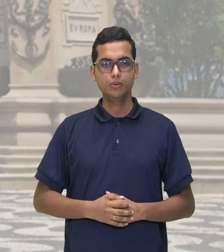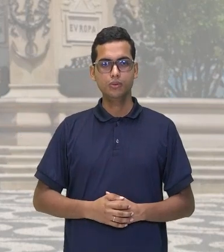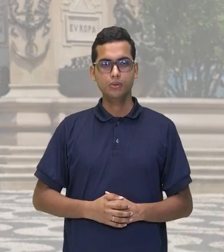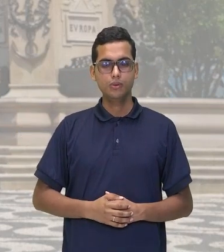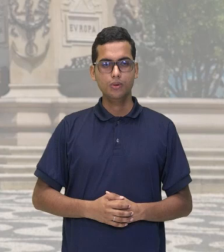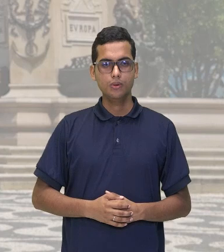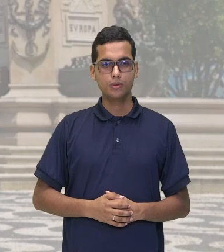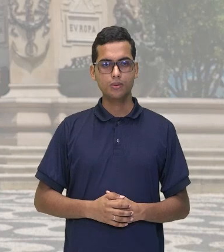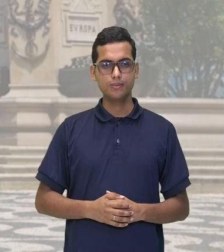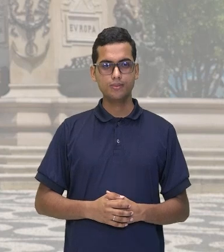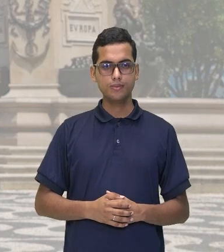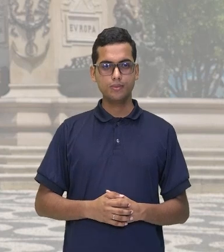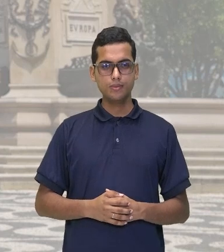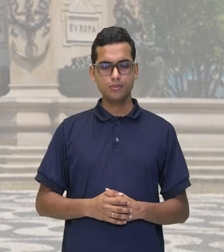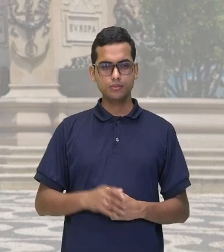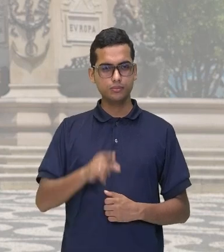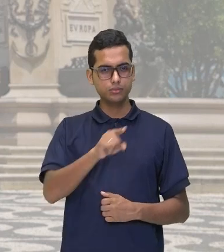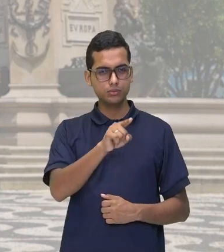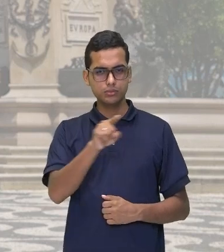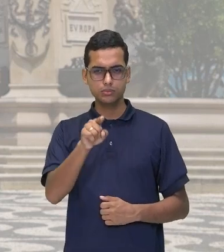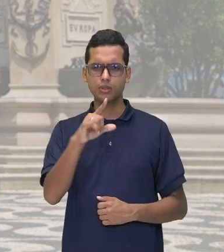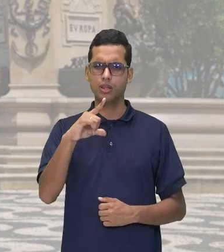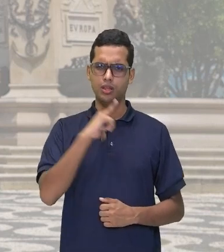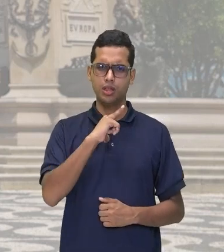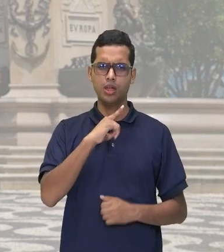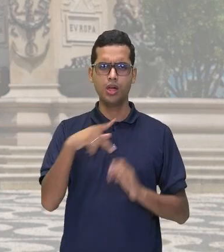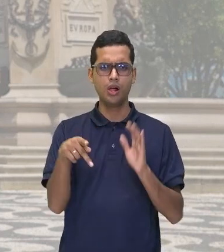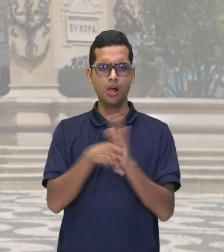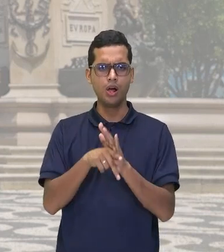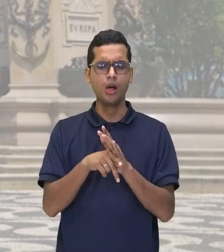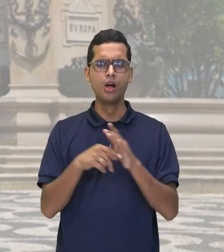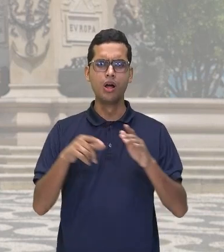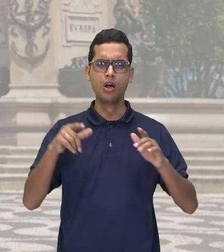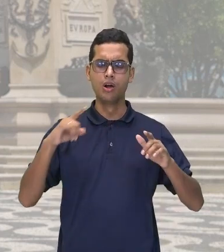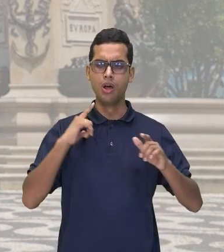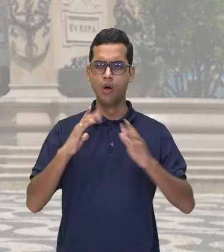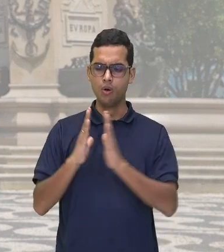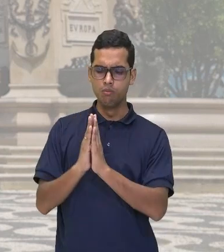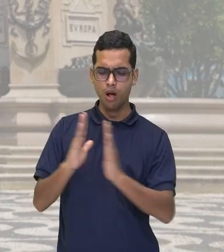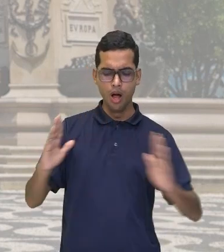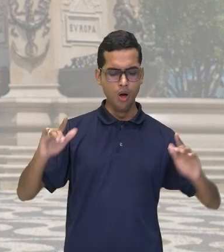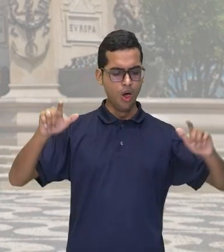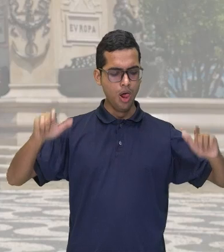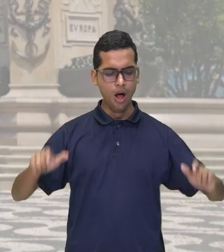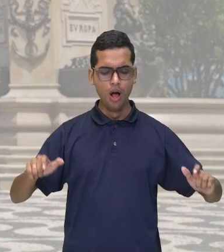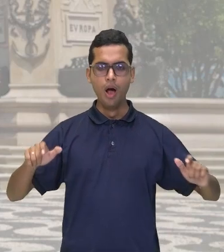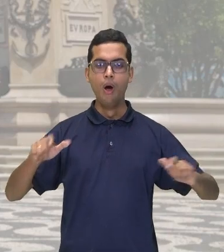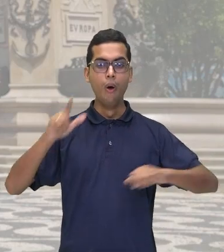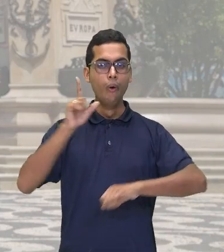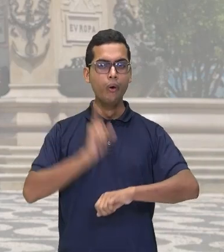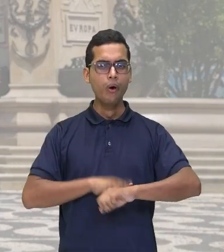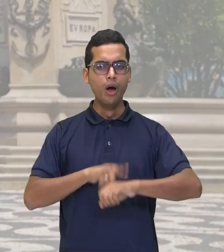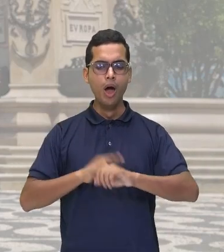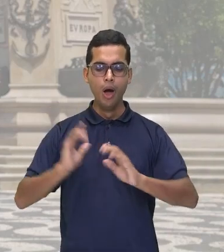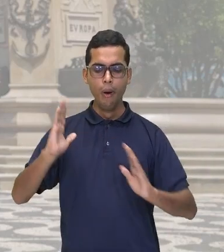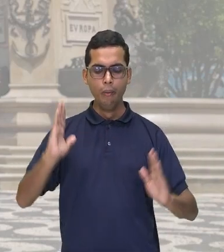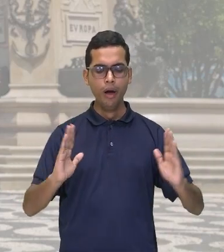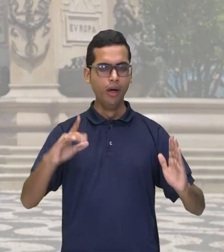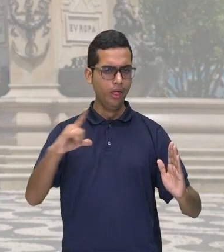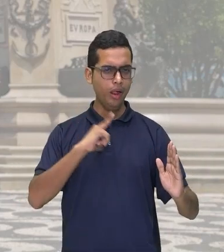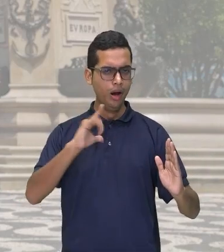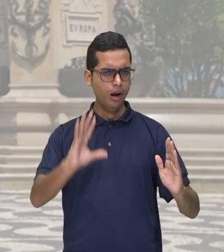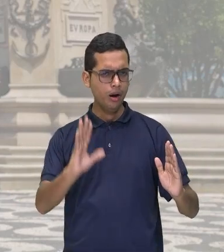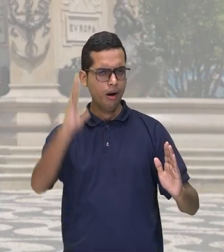característica é que você tem espaços em um intervalo de tempo. Claro que isto nos remete ao seguinte,